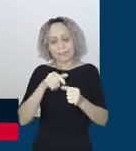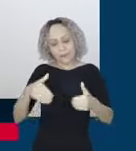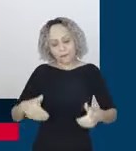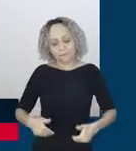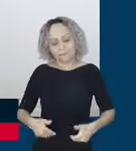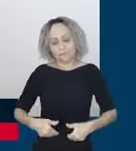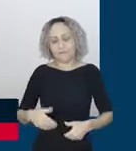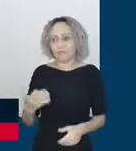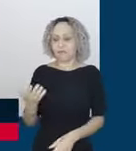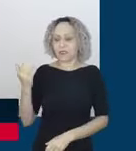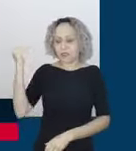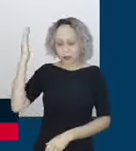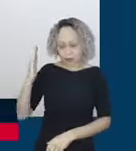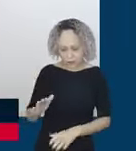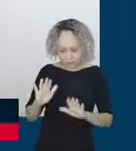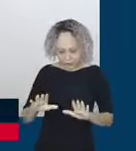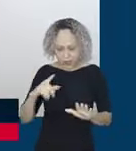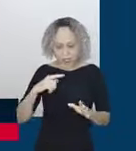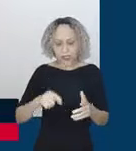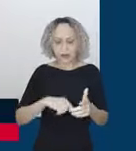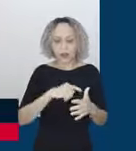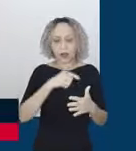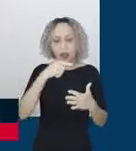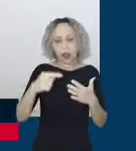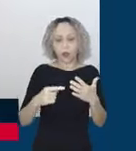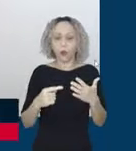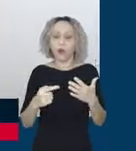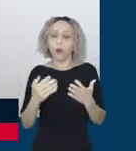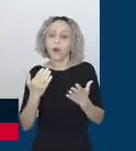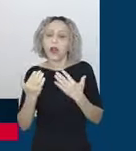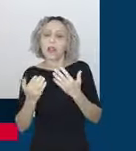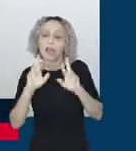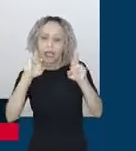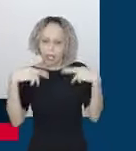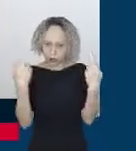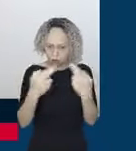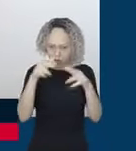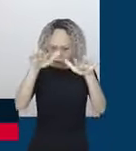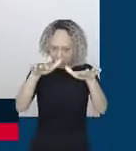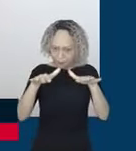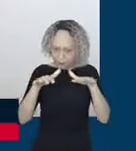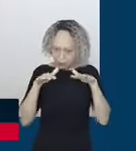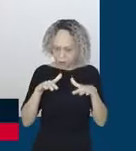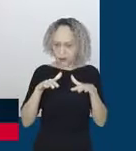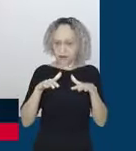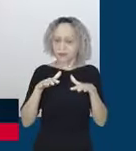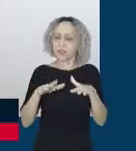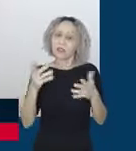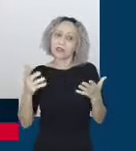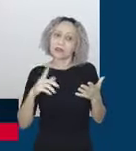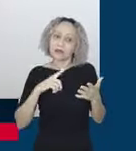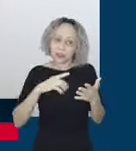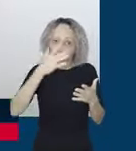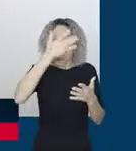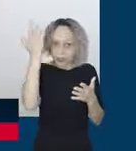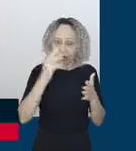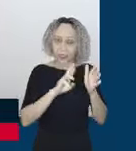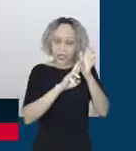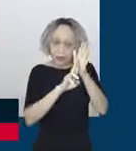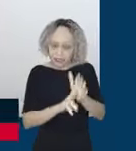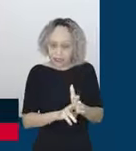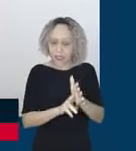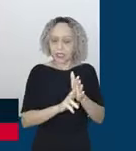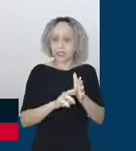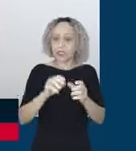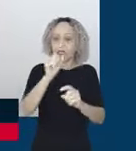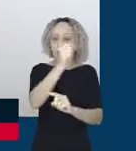algumas audiências públicas, com a participação, inclusive, de representantes da sociedade civil e também